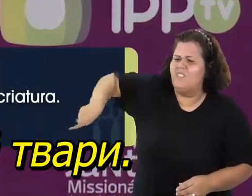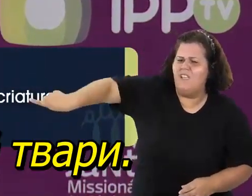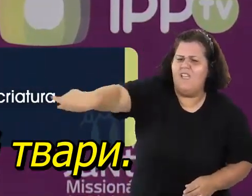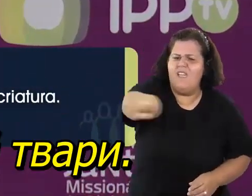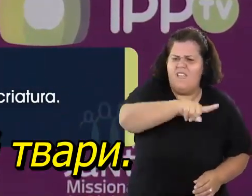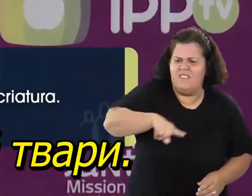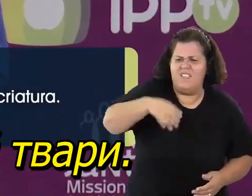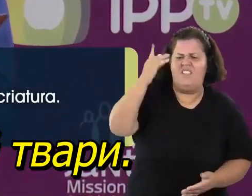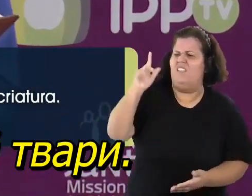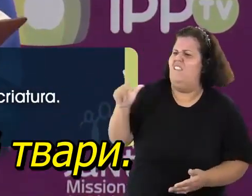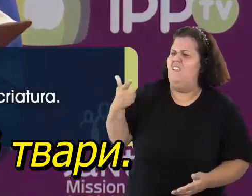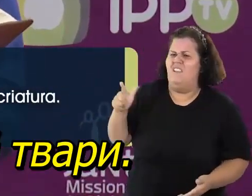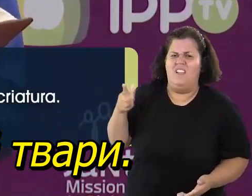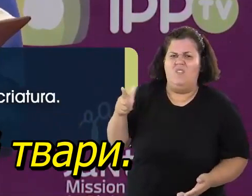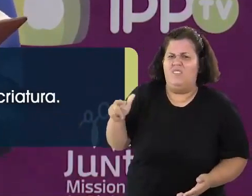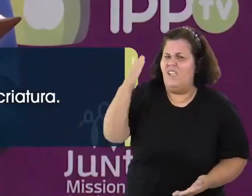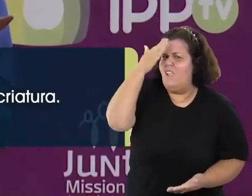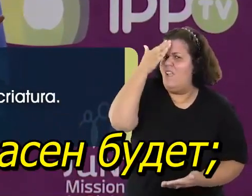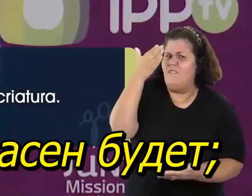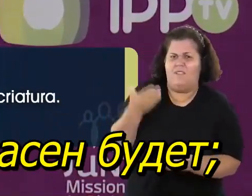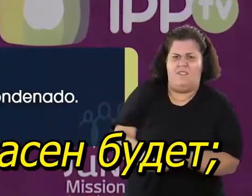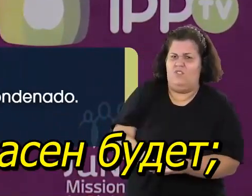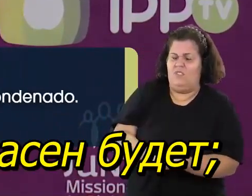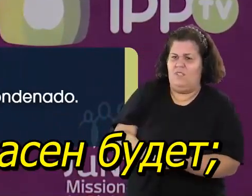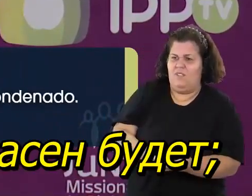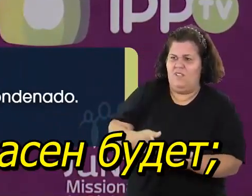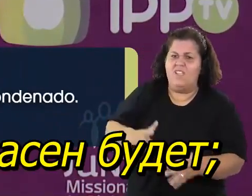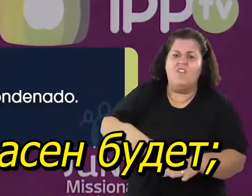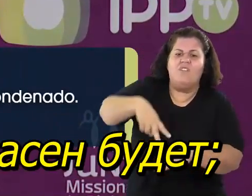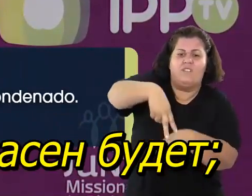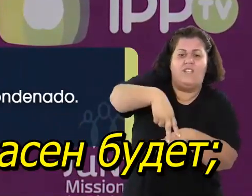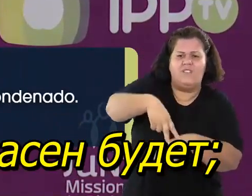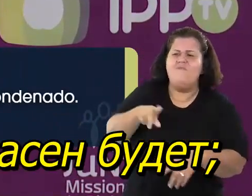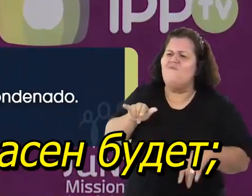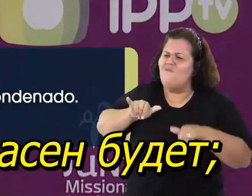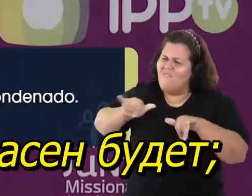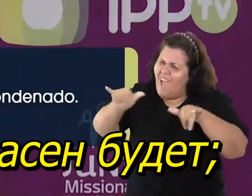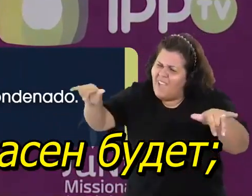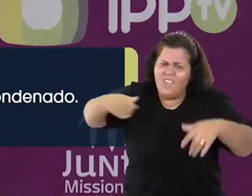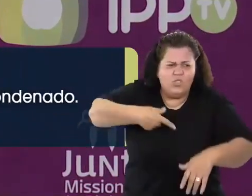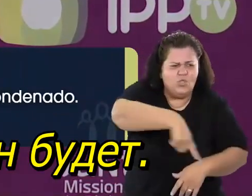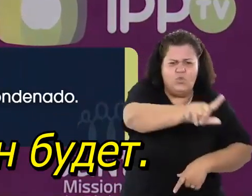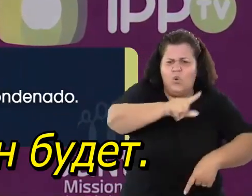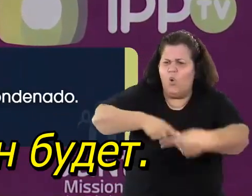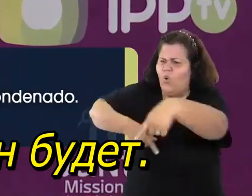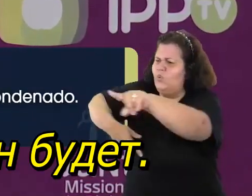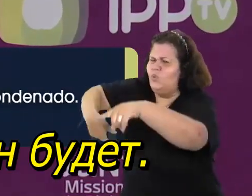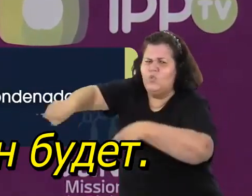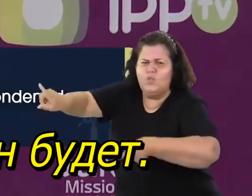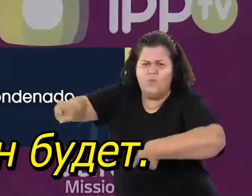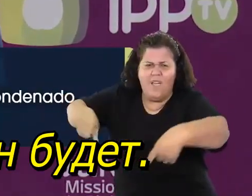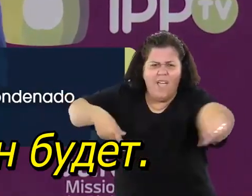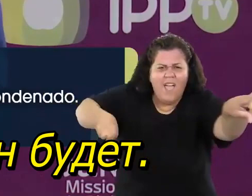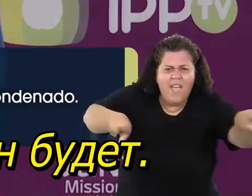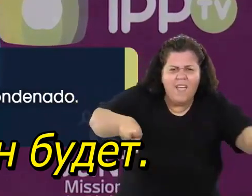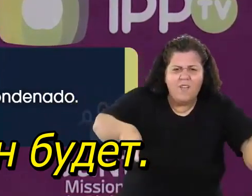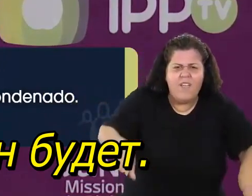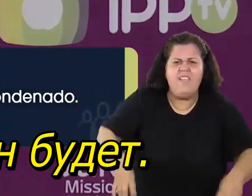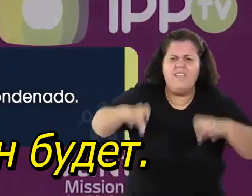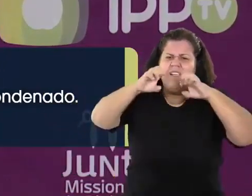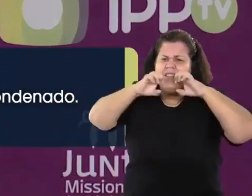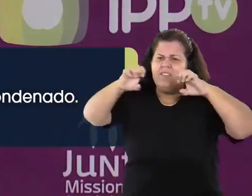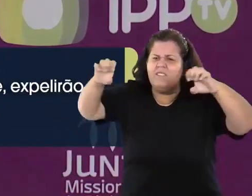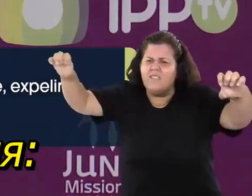e pregai o evangelho a toda criatura. Quem crer e for batizado será salvo. Quem, porém, não crer será